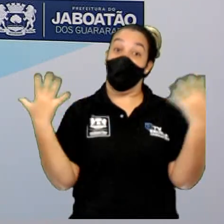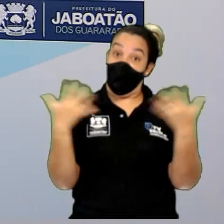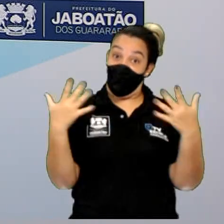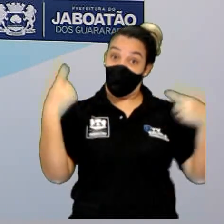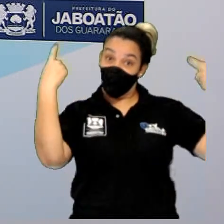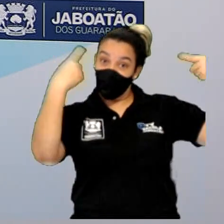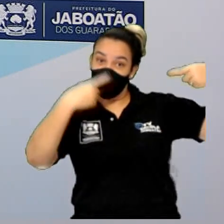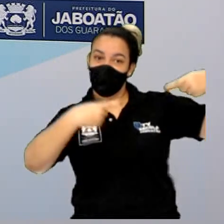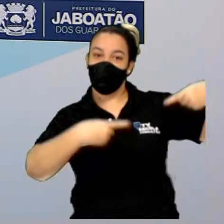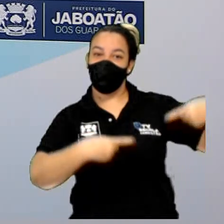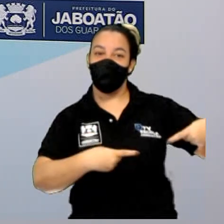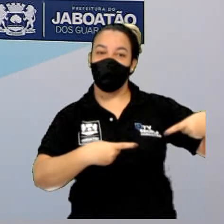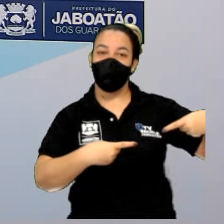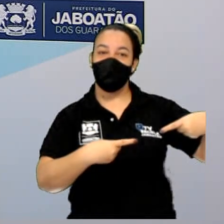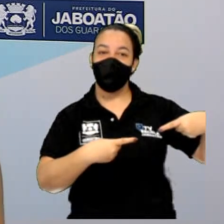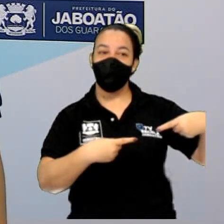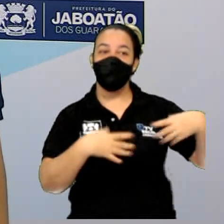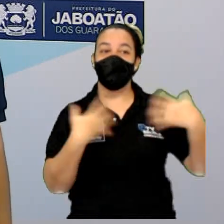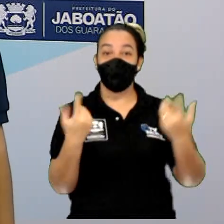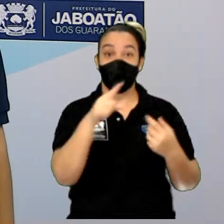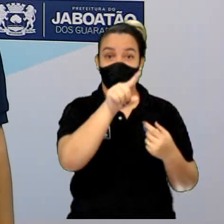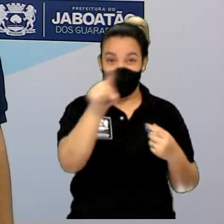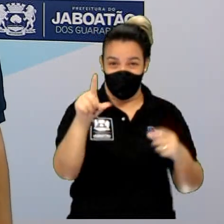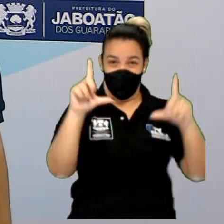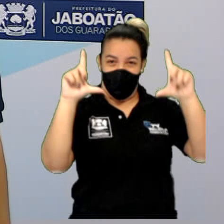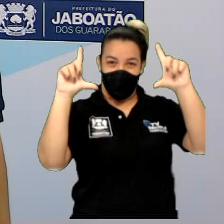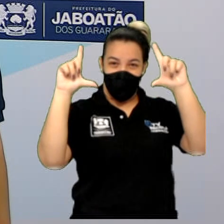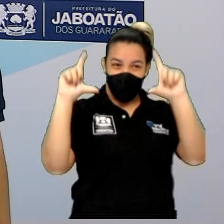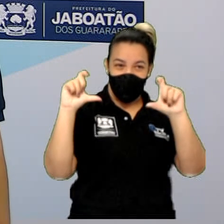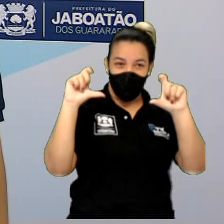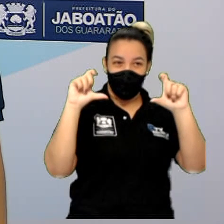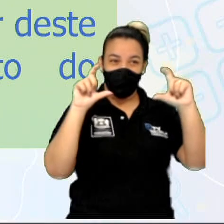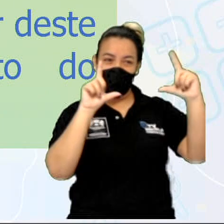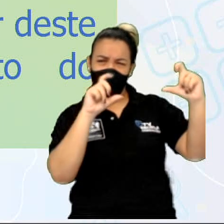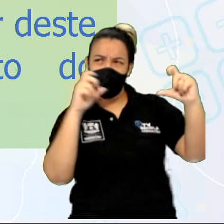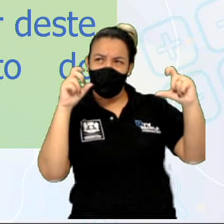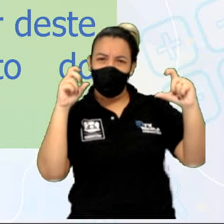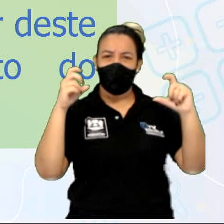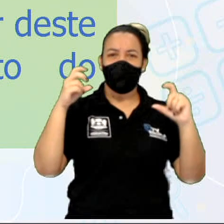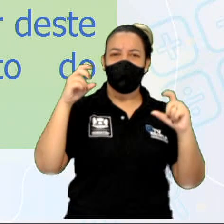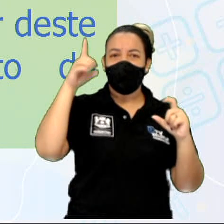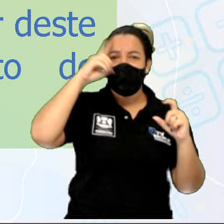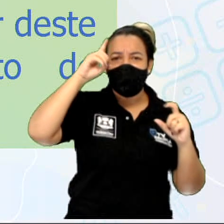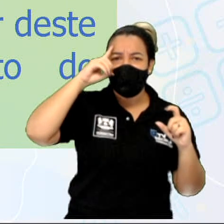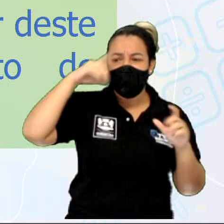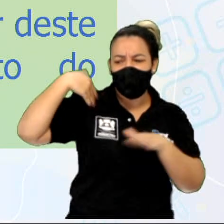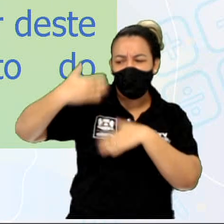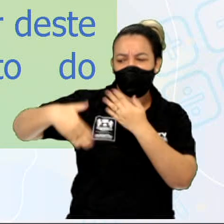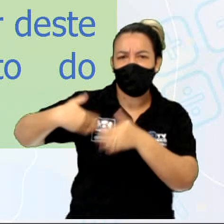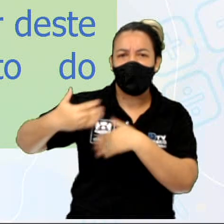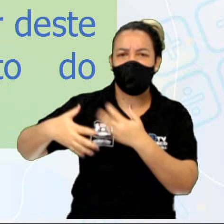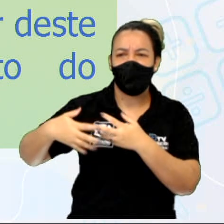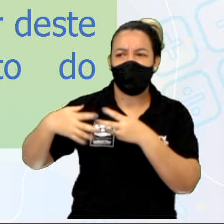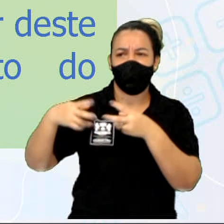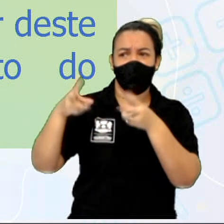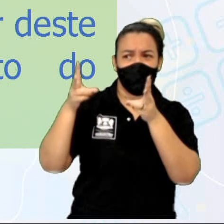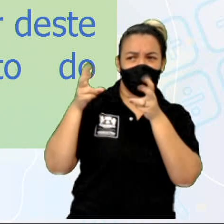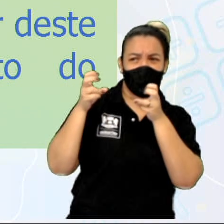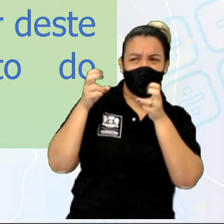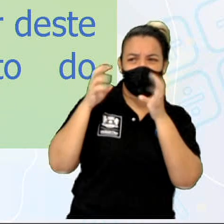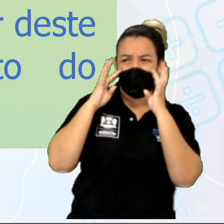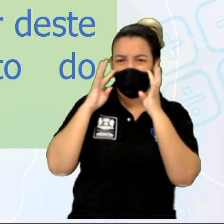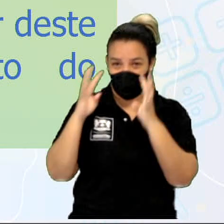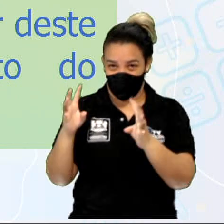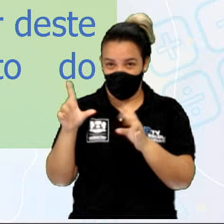do desafio. Ou seja, vocês vão fotografar cenas cotidianas que chamem a atenção de vocês. Depois, escolha